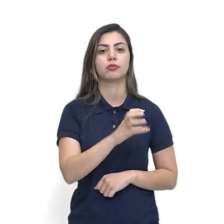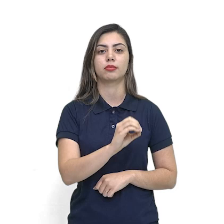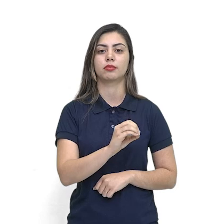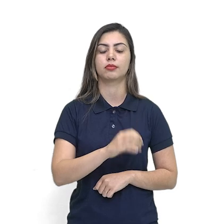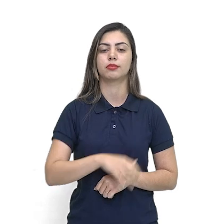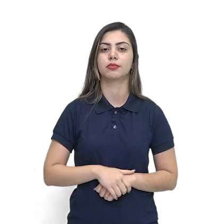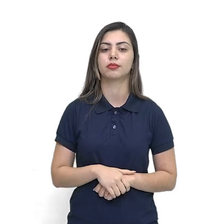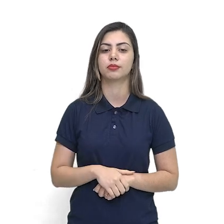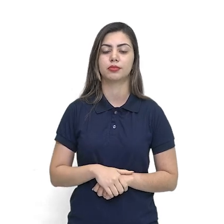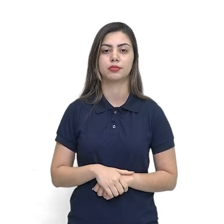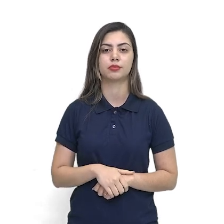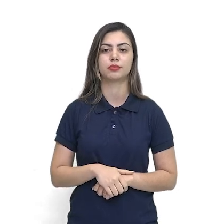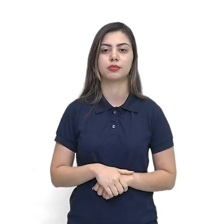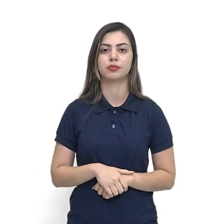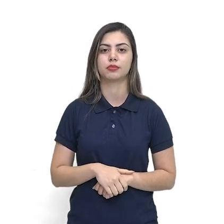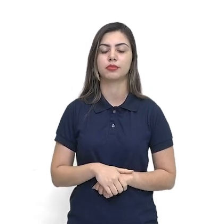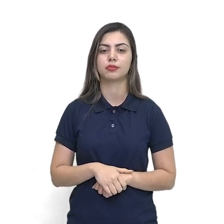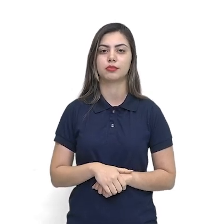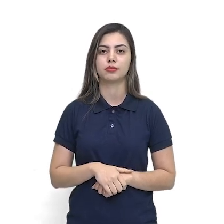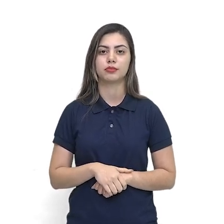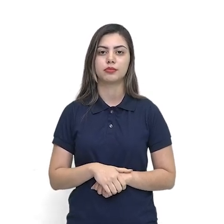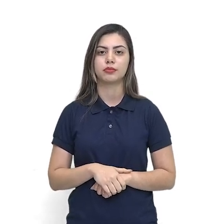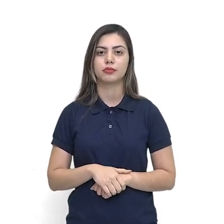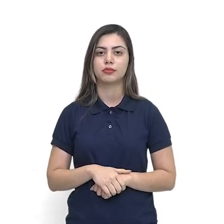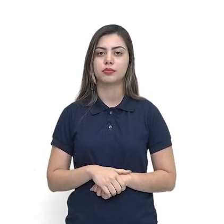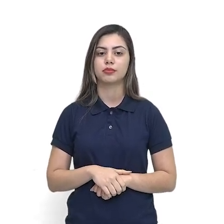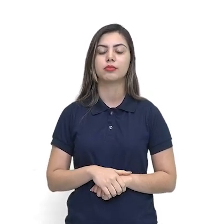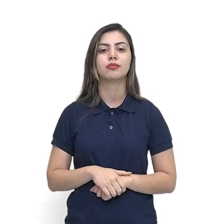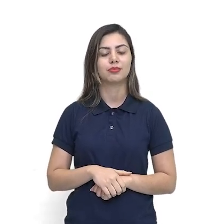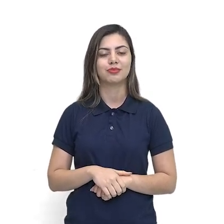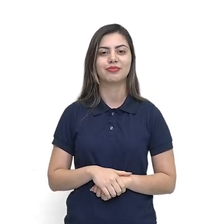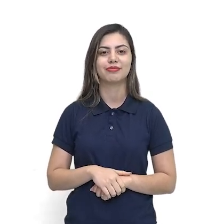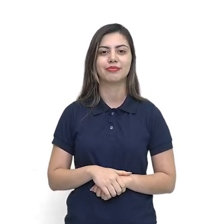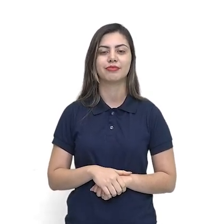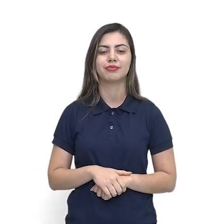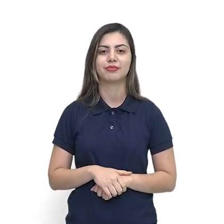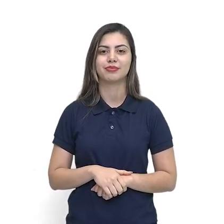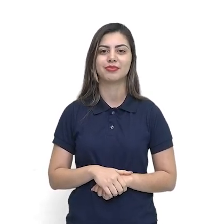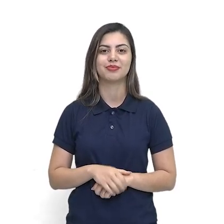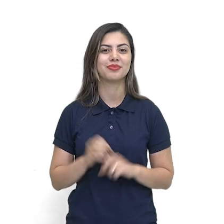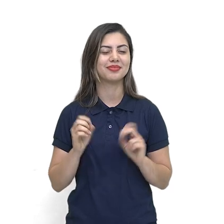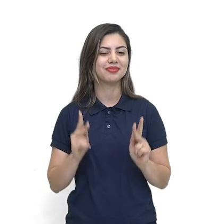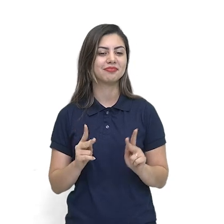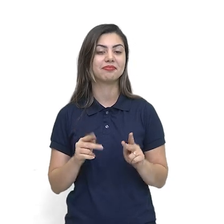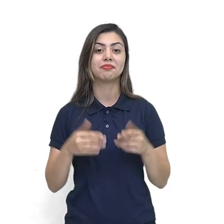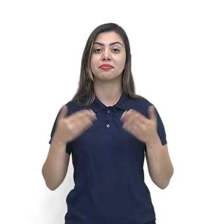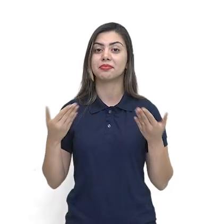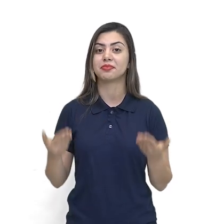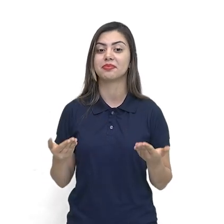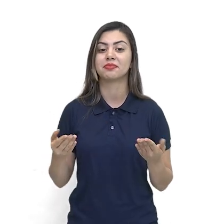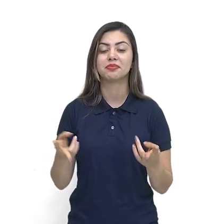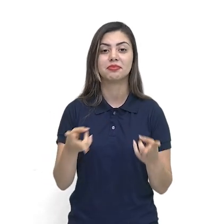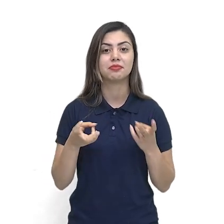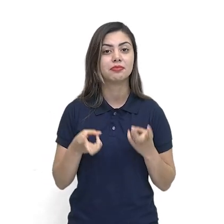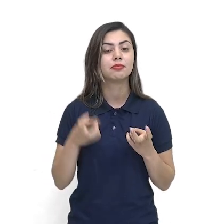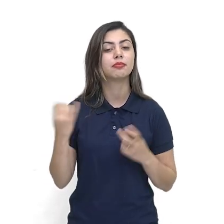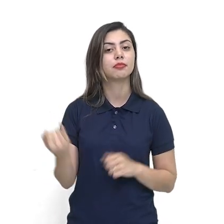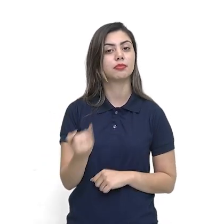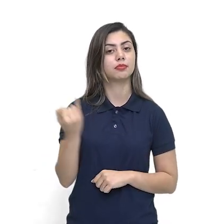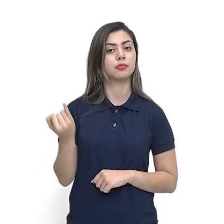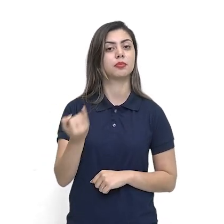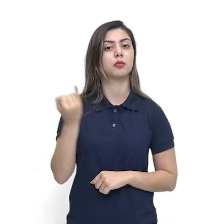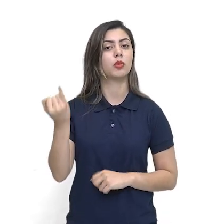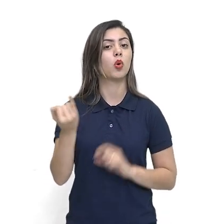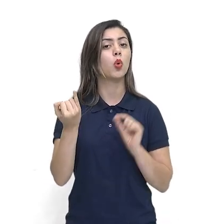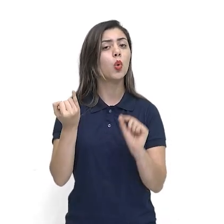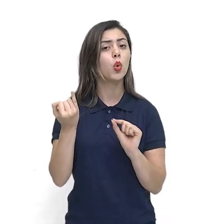ó, seu irmão vai ficar com 60. Beleza, meu povo? Então, é importante